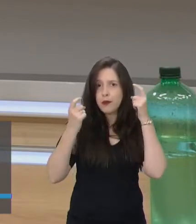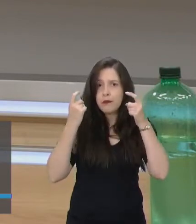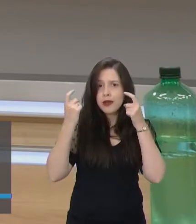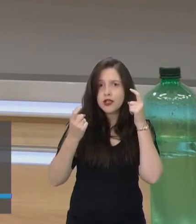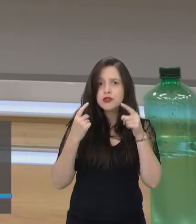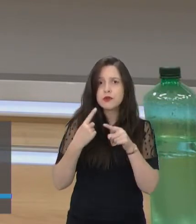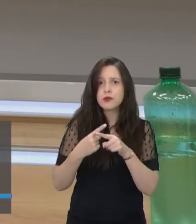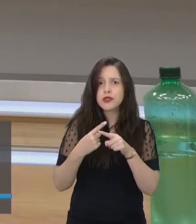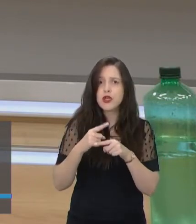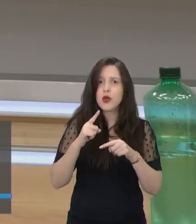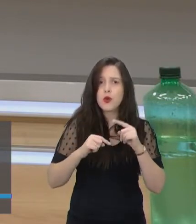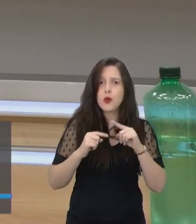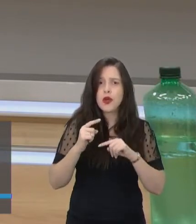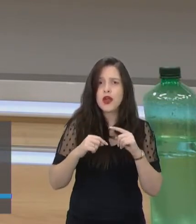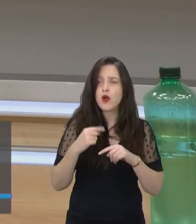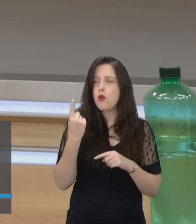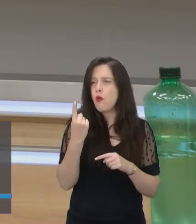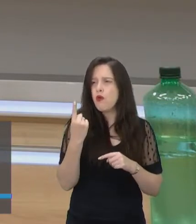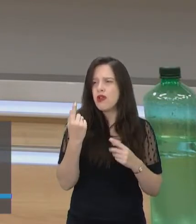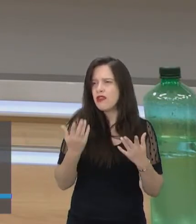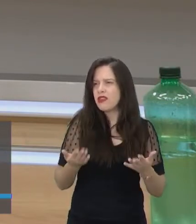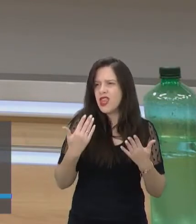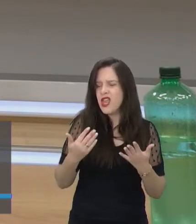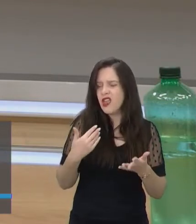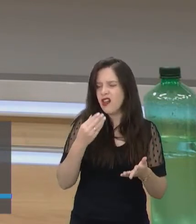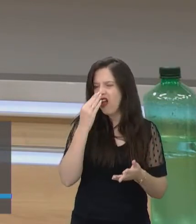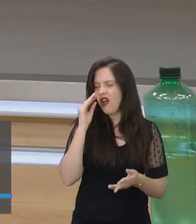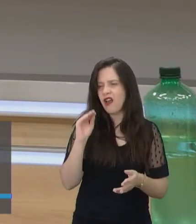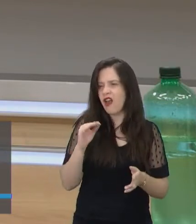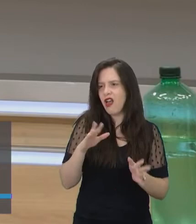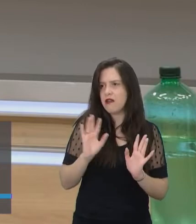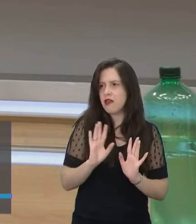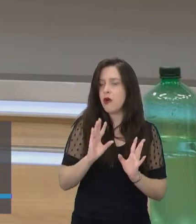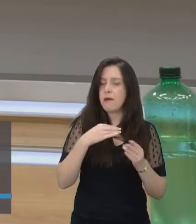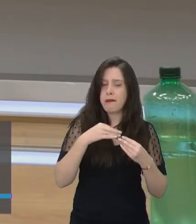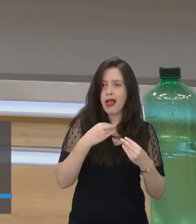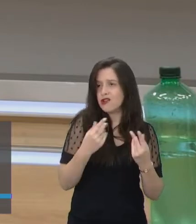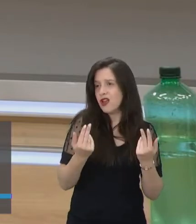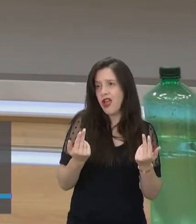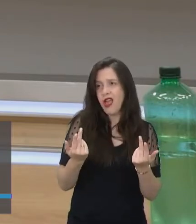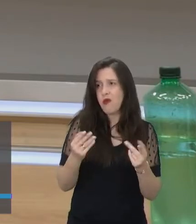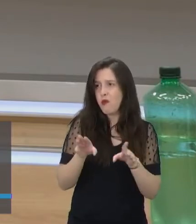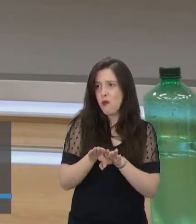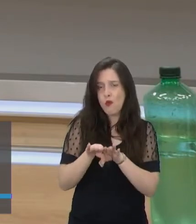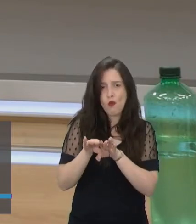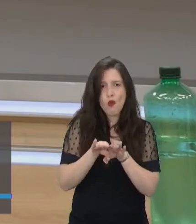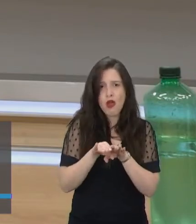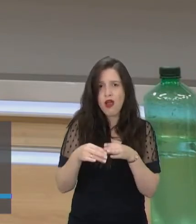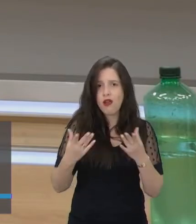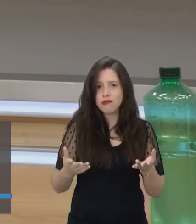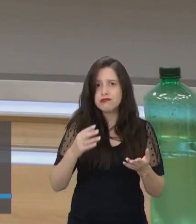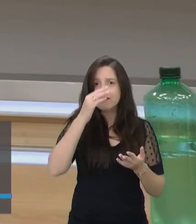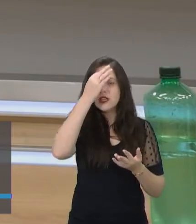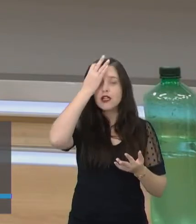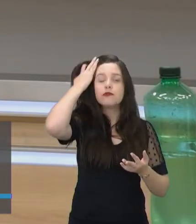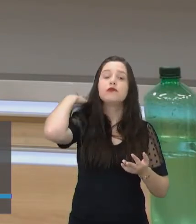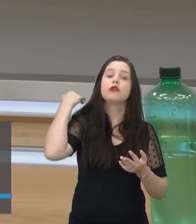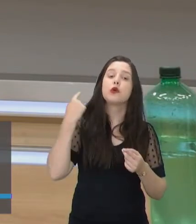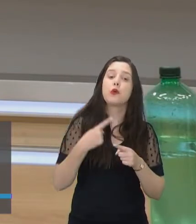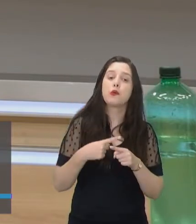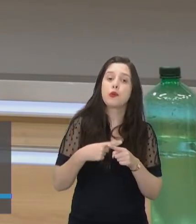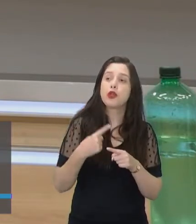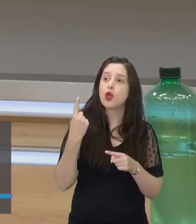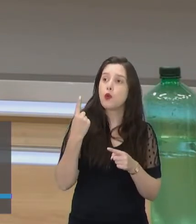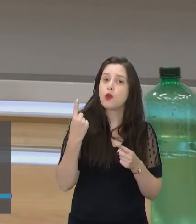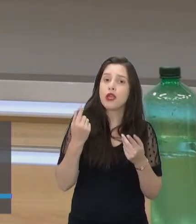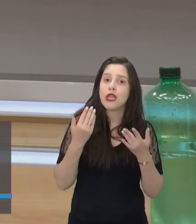gente pensa, 1 quilo não é tanto, mas 1 quilo de plástico é muita coisa. É igual a gente sempre pensar ali na densidade, por exemplo. 1 quilo de